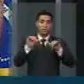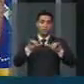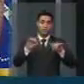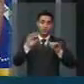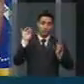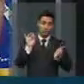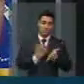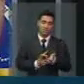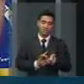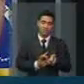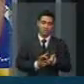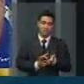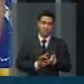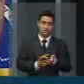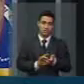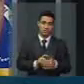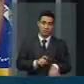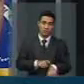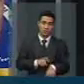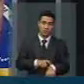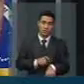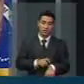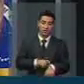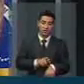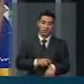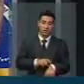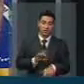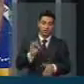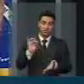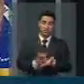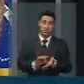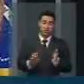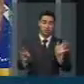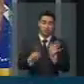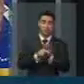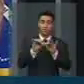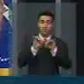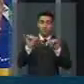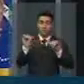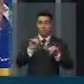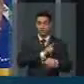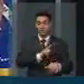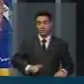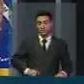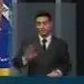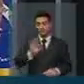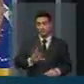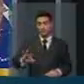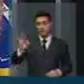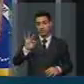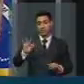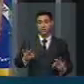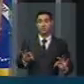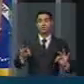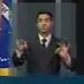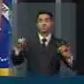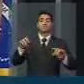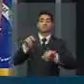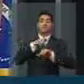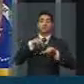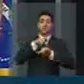oficial, dos horários oficiais de informação do governo federal para a nação brasileira, que